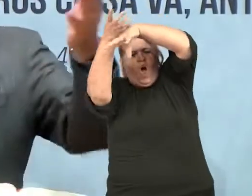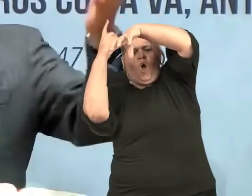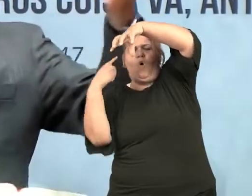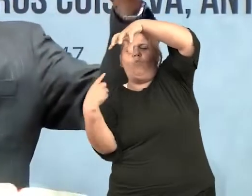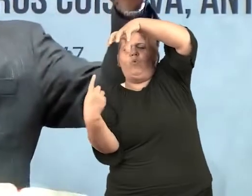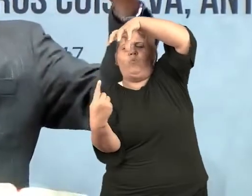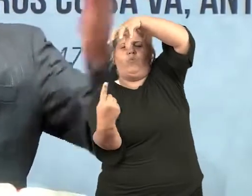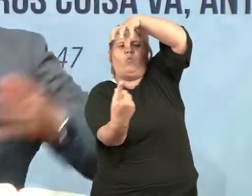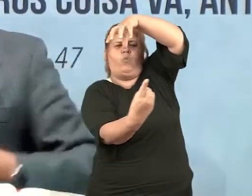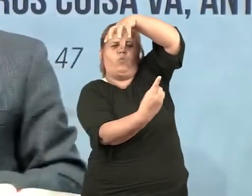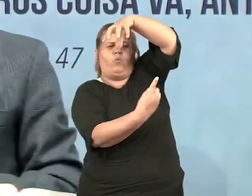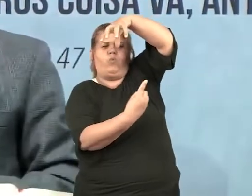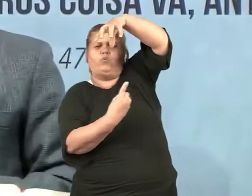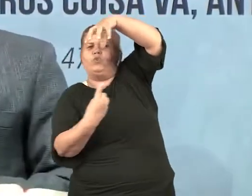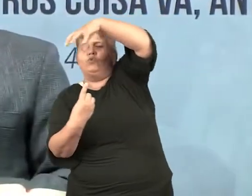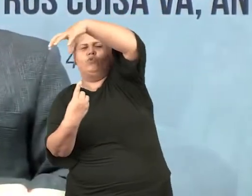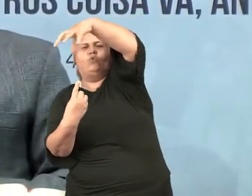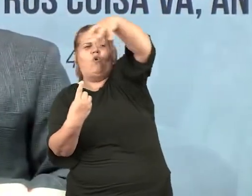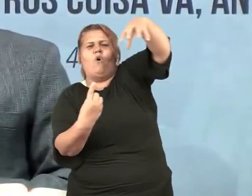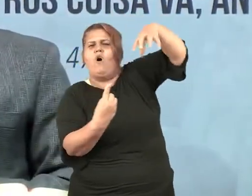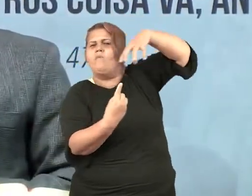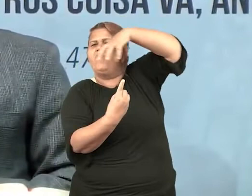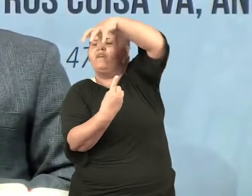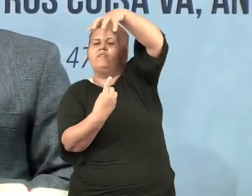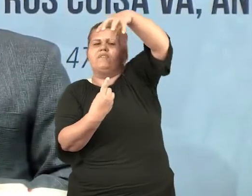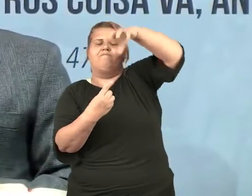que vinda ao mundo vai iluminar todos os homens.